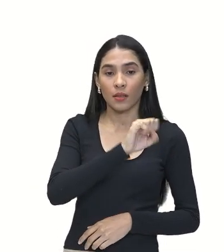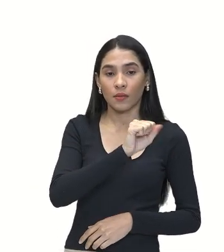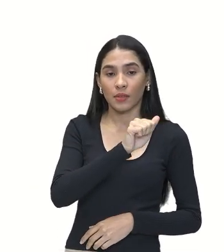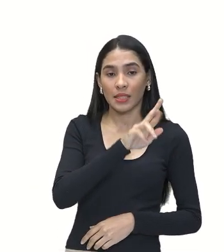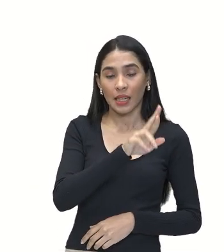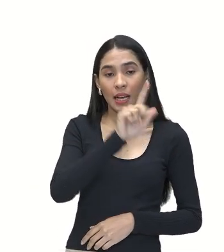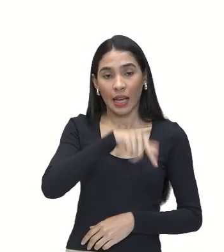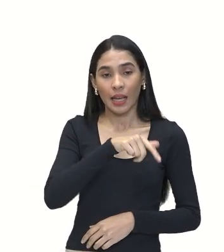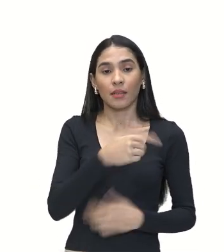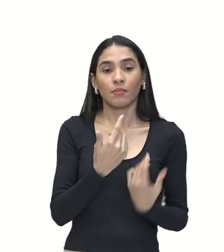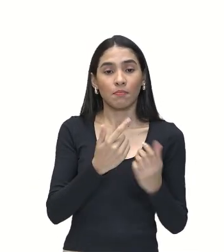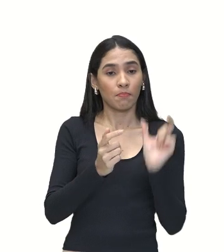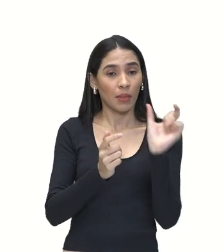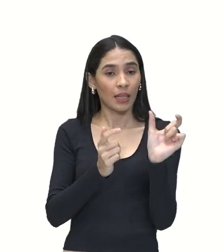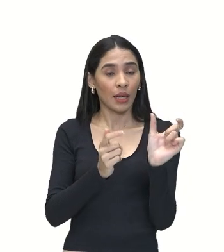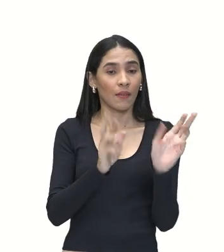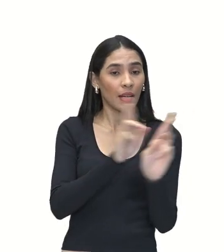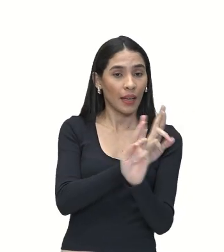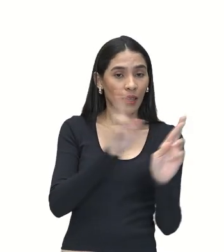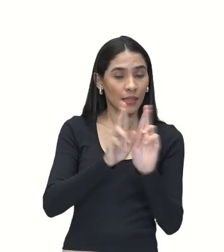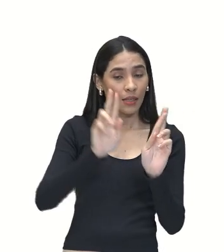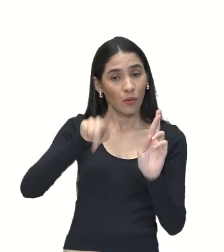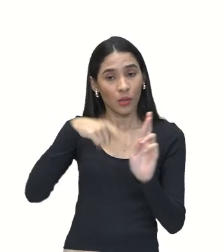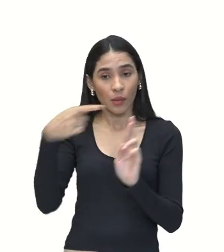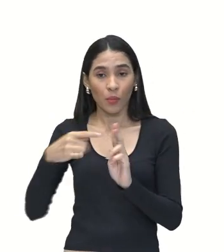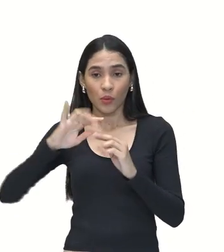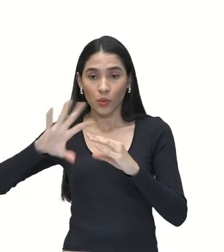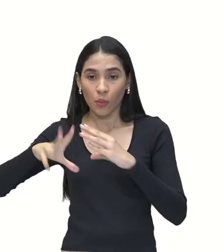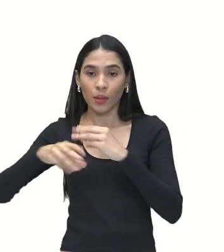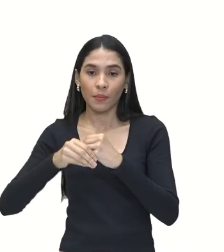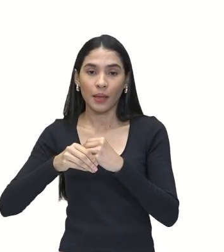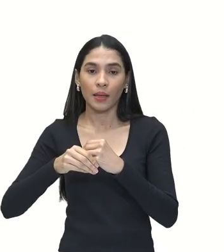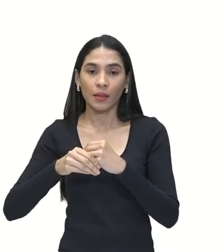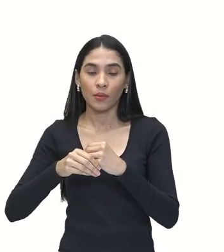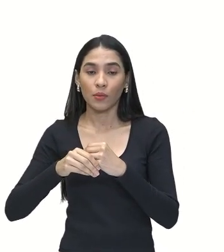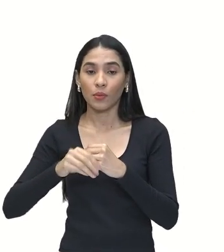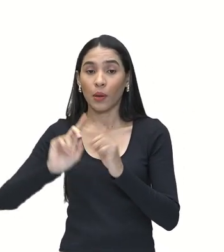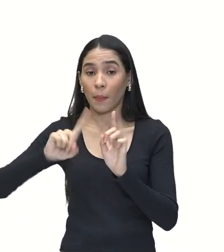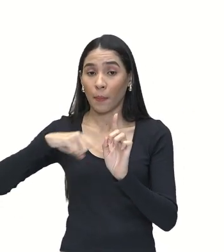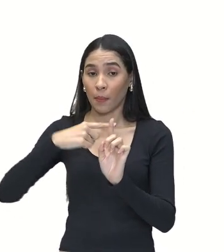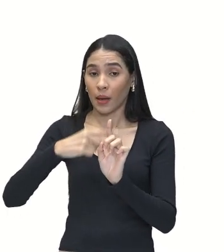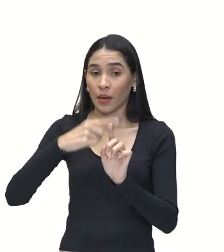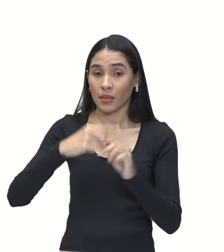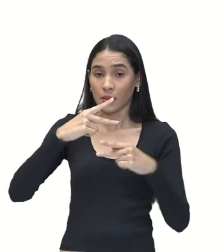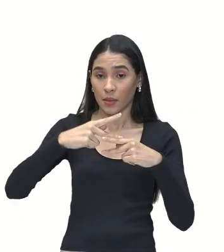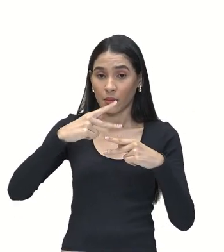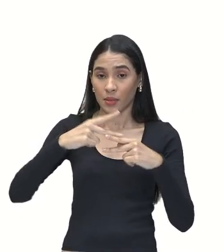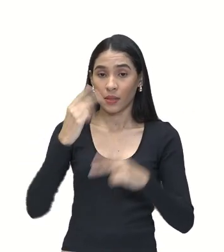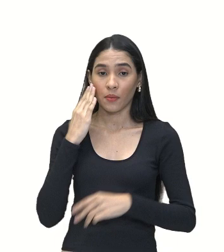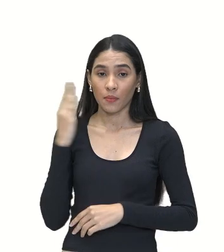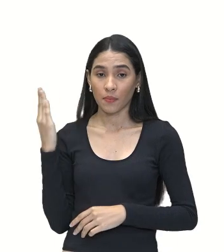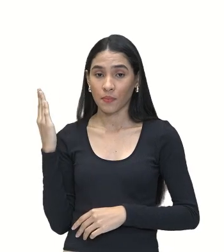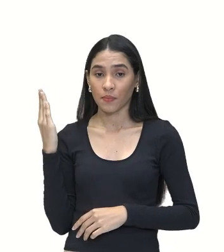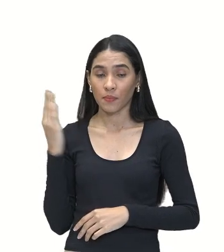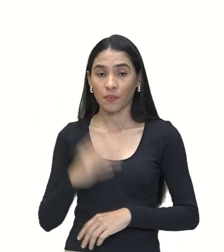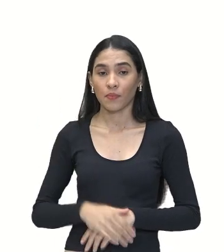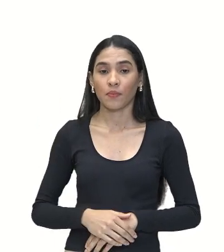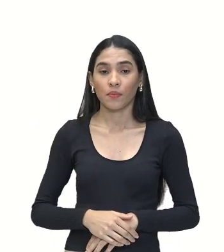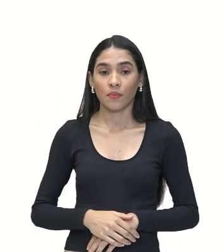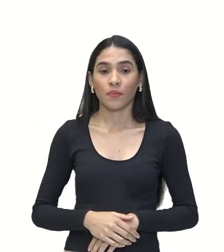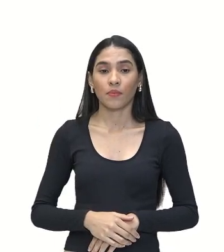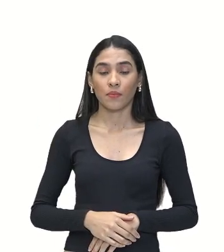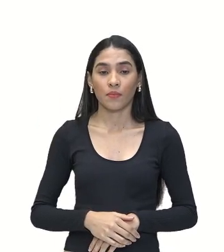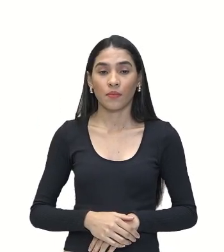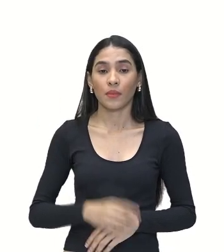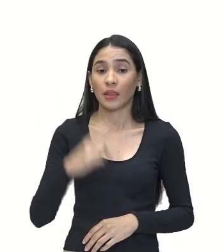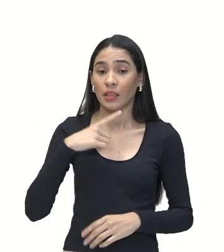regente, ao desenvolvimento o nosso termo regido, e a preposição está aqui, ó, a preposição a. Ele